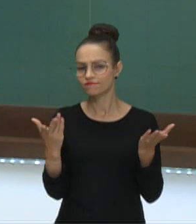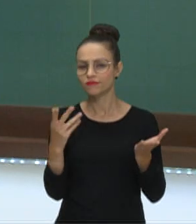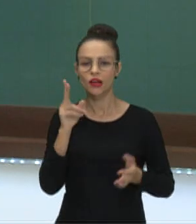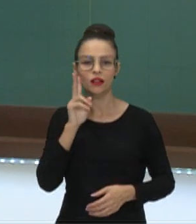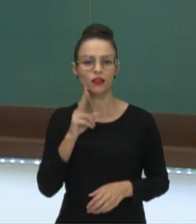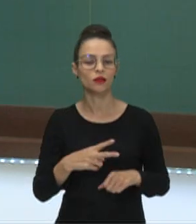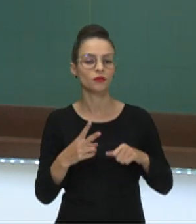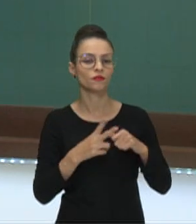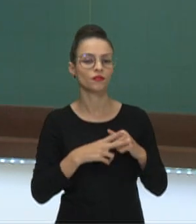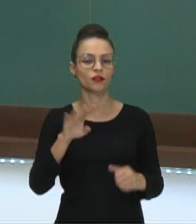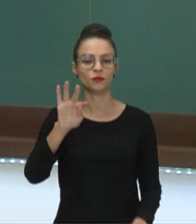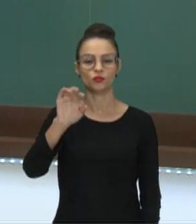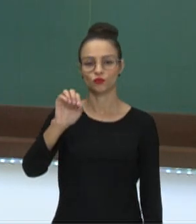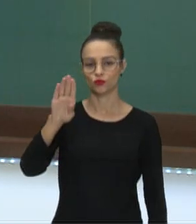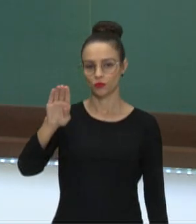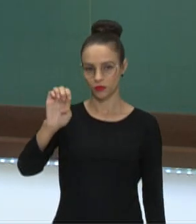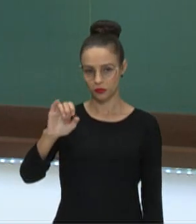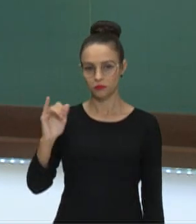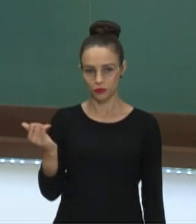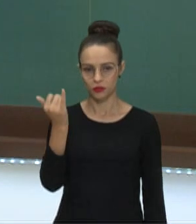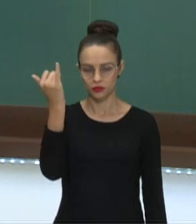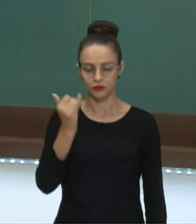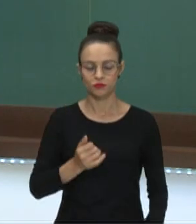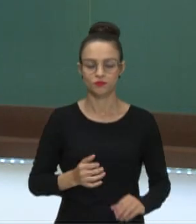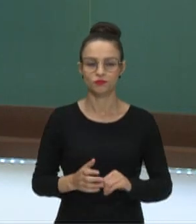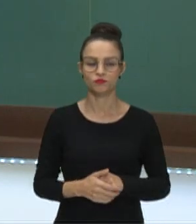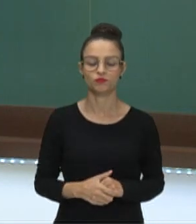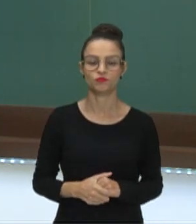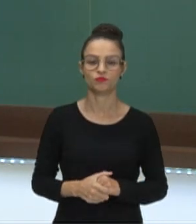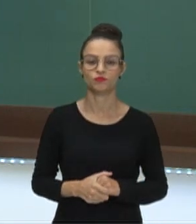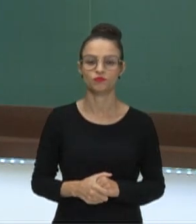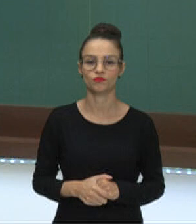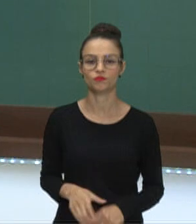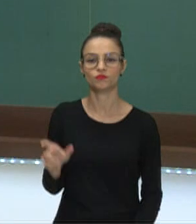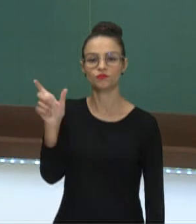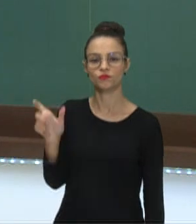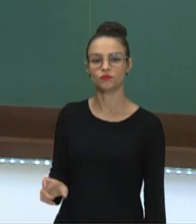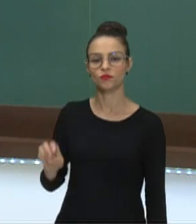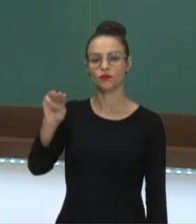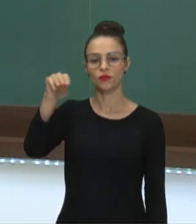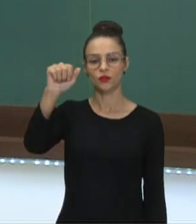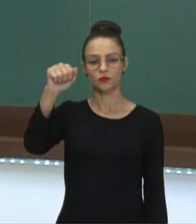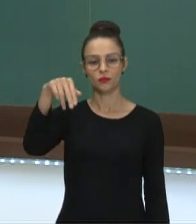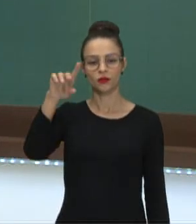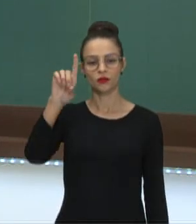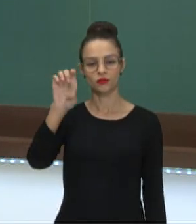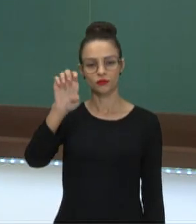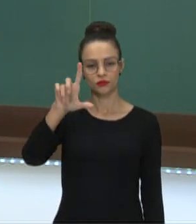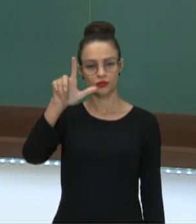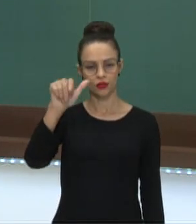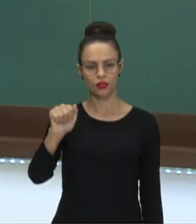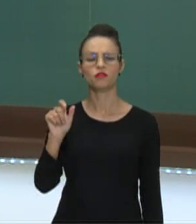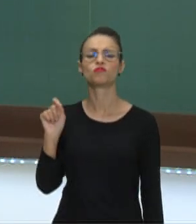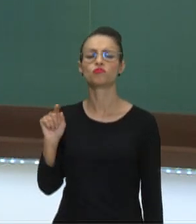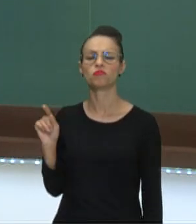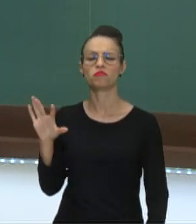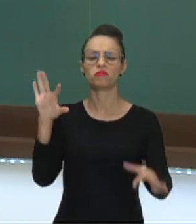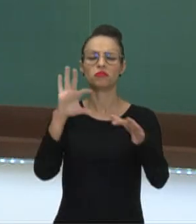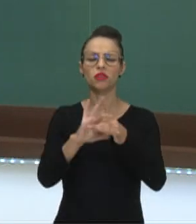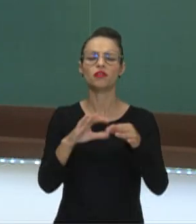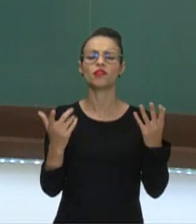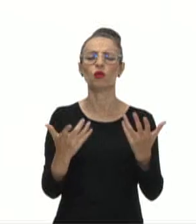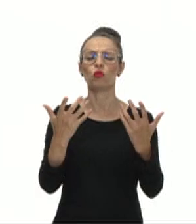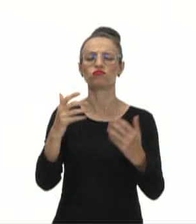verbo to be, como ele é importante? Então vamos ver. Nelson Mandela. O que Nelson Mandela tem a ver com o